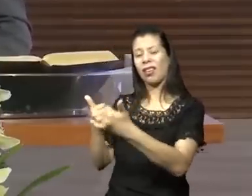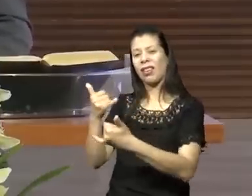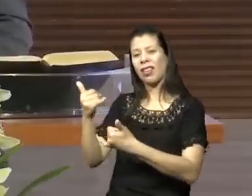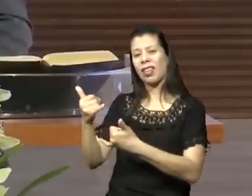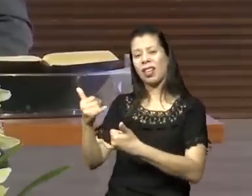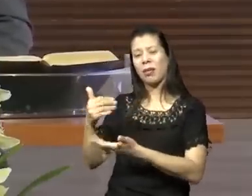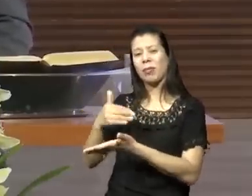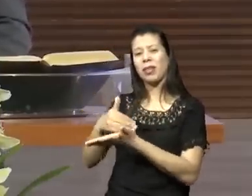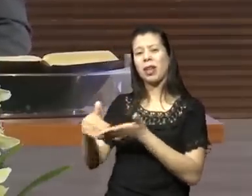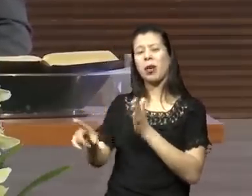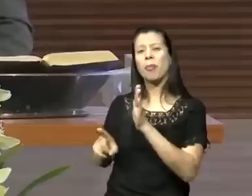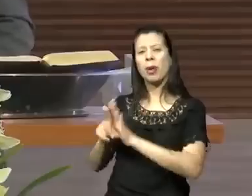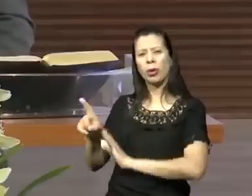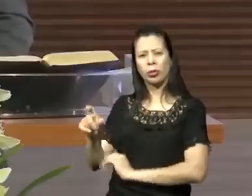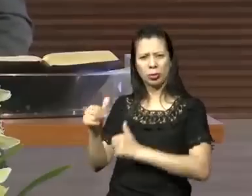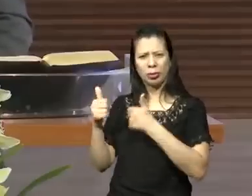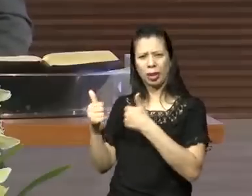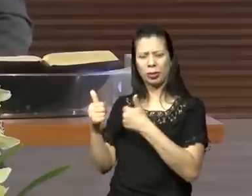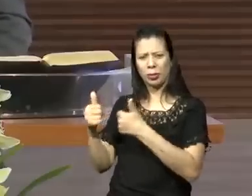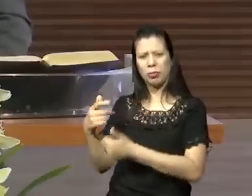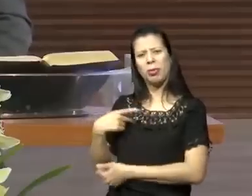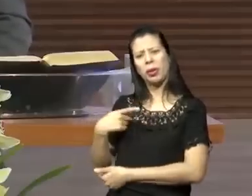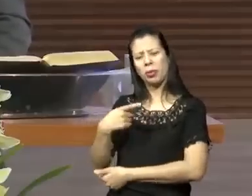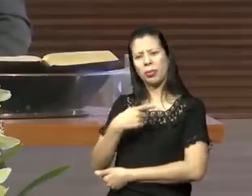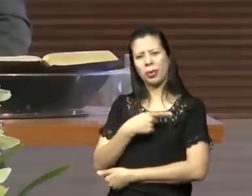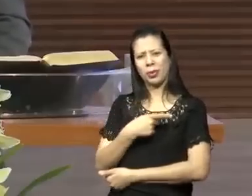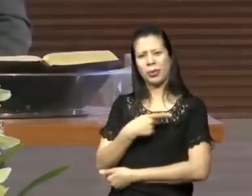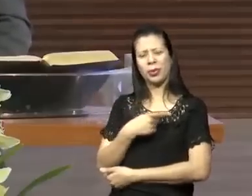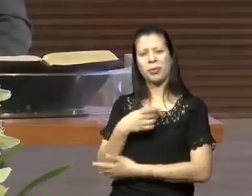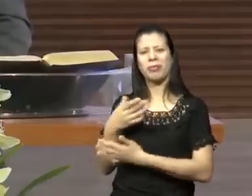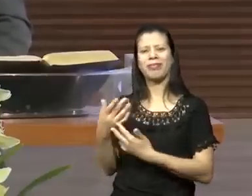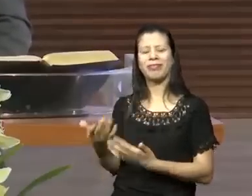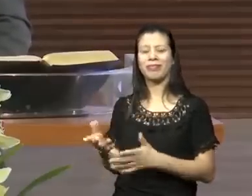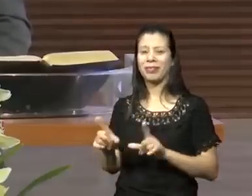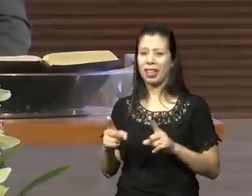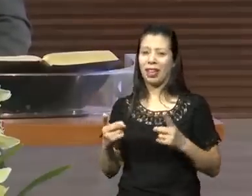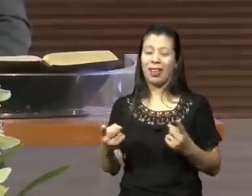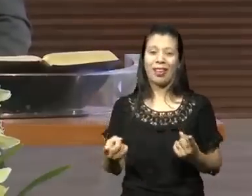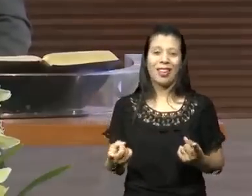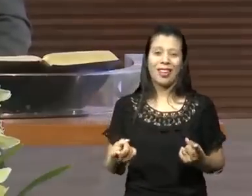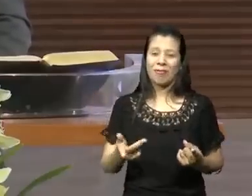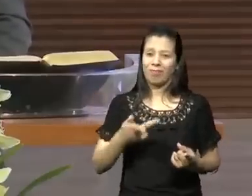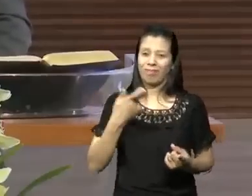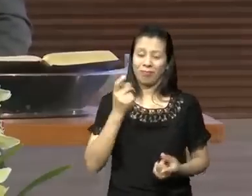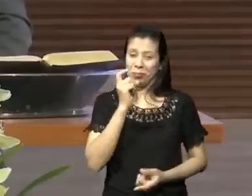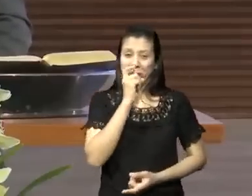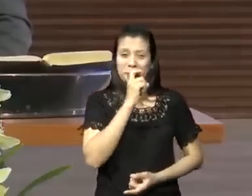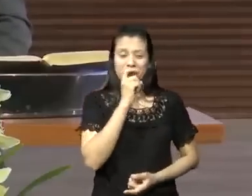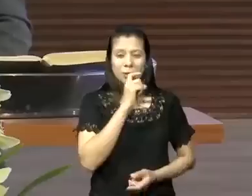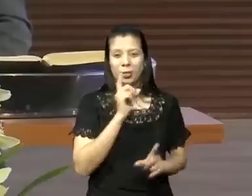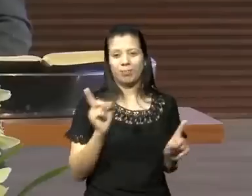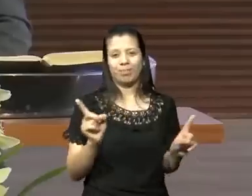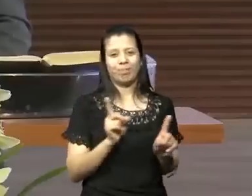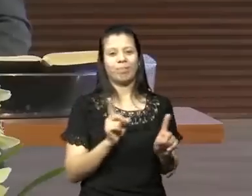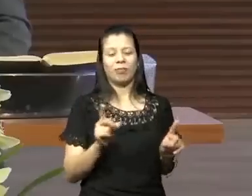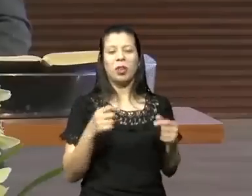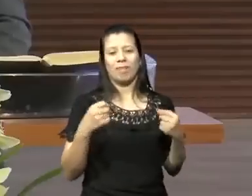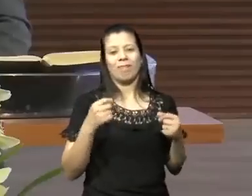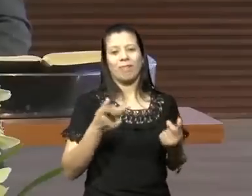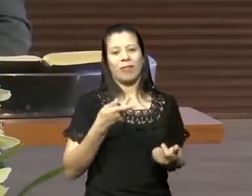eu até acho engraçado não se preocupe Não se preocupe comigo sabe o que me deixa